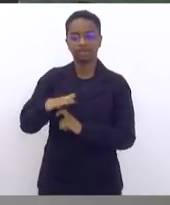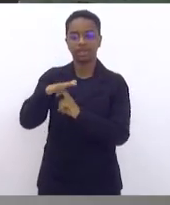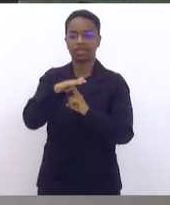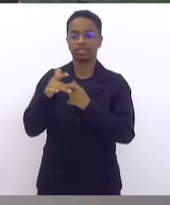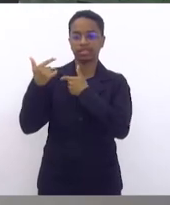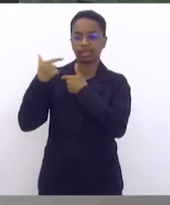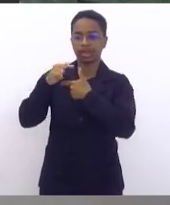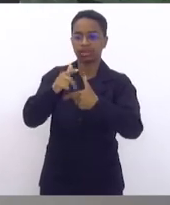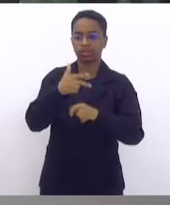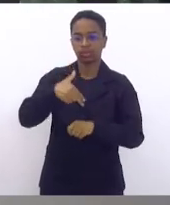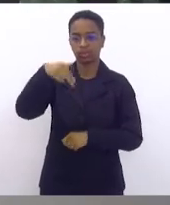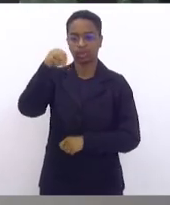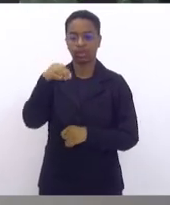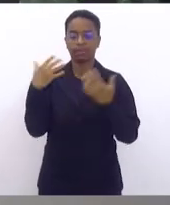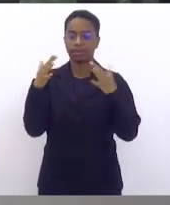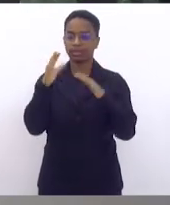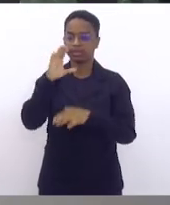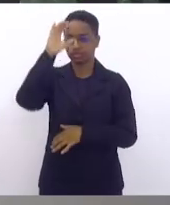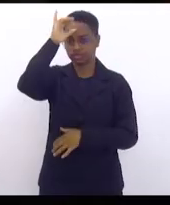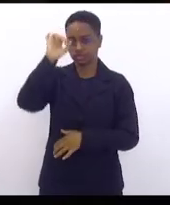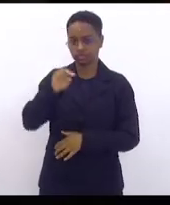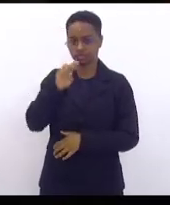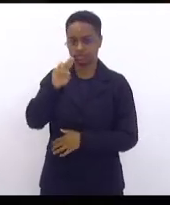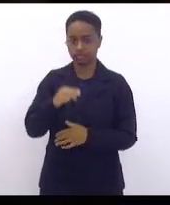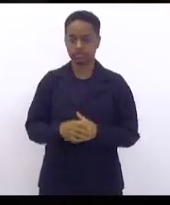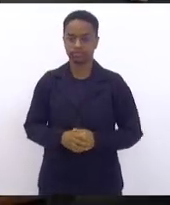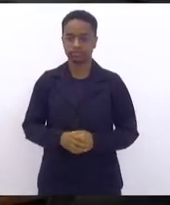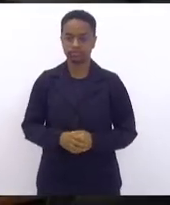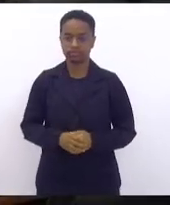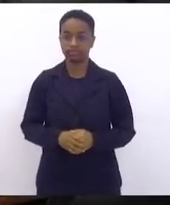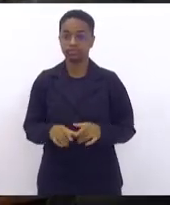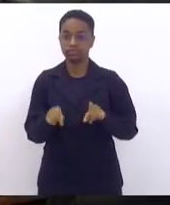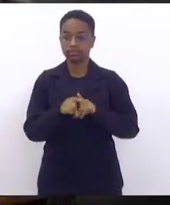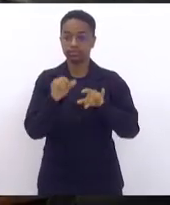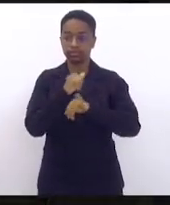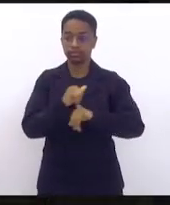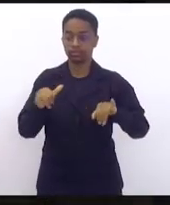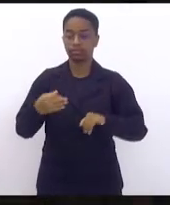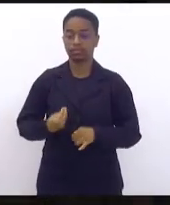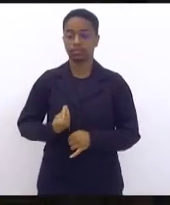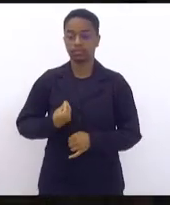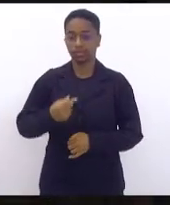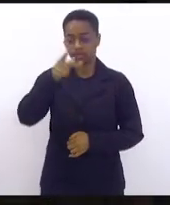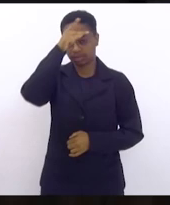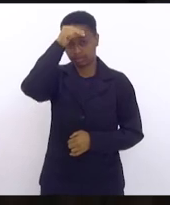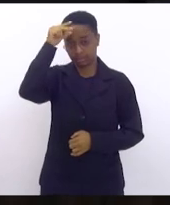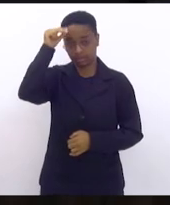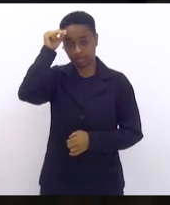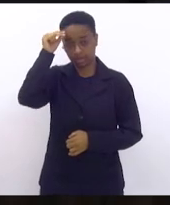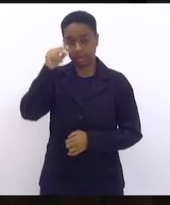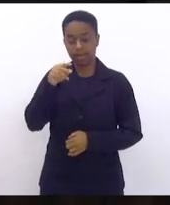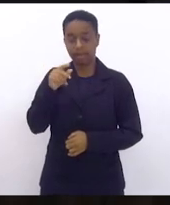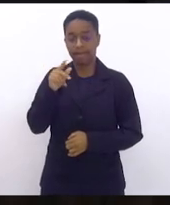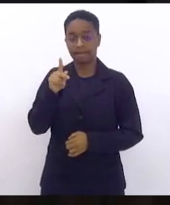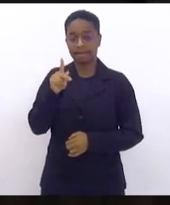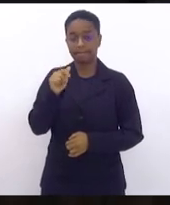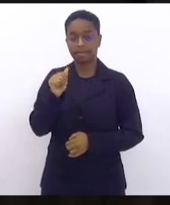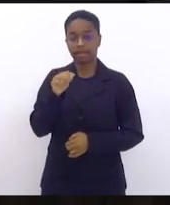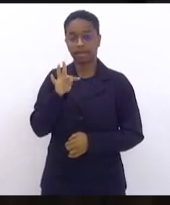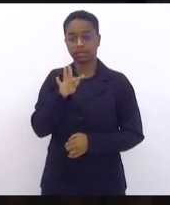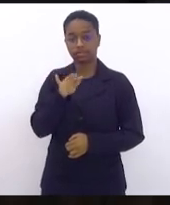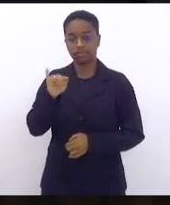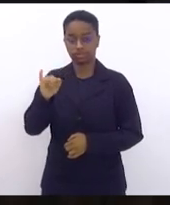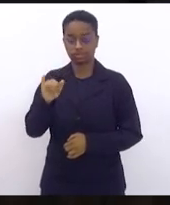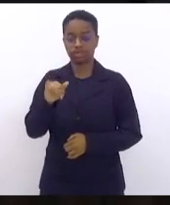Nordestina! Viva a Tia Ju! Queria anunciar aqui a presença do prefeito de Paty de Alfeles, o Juninho, seja